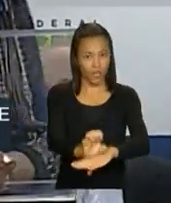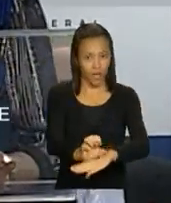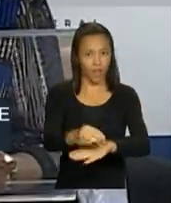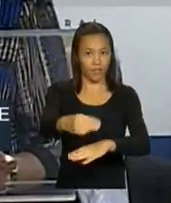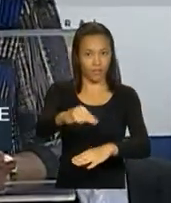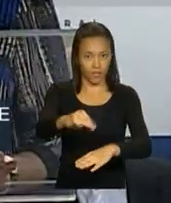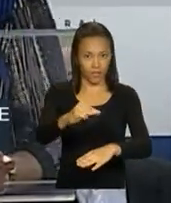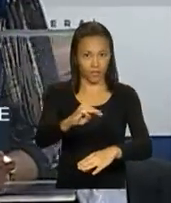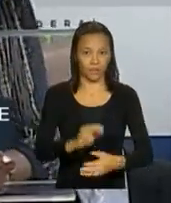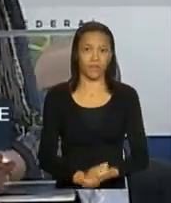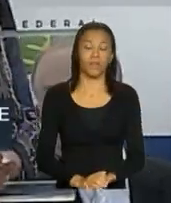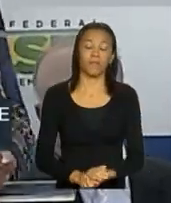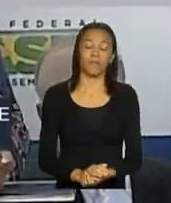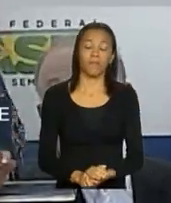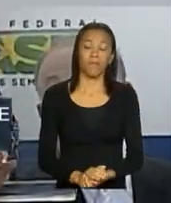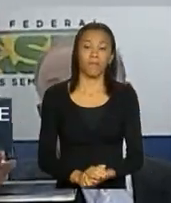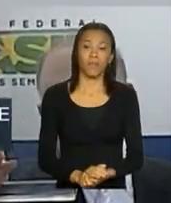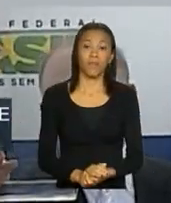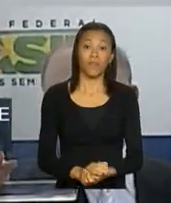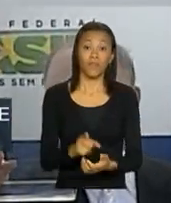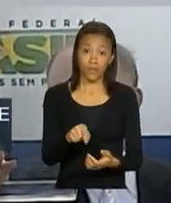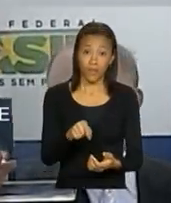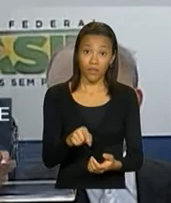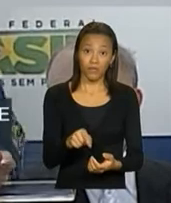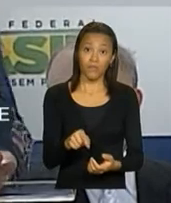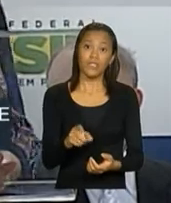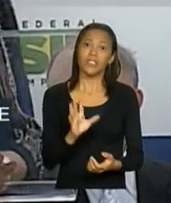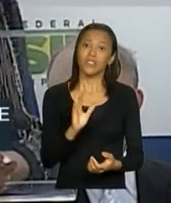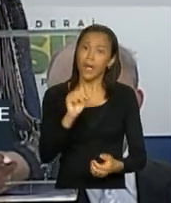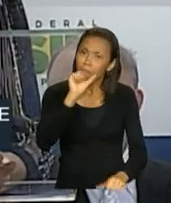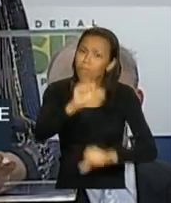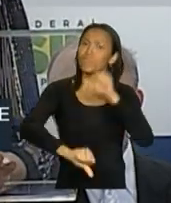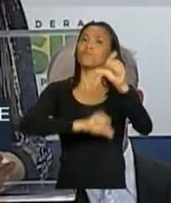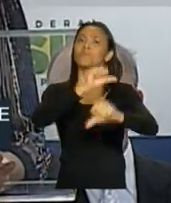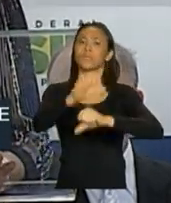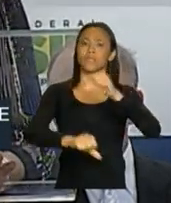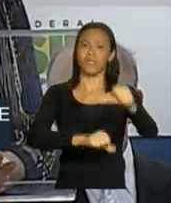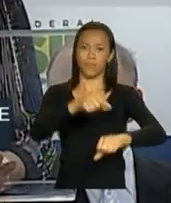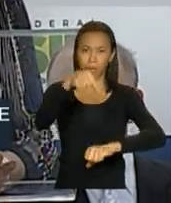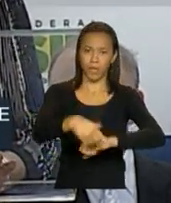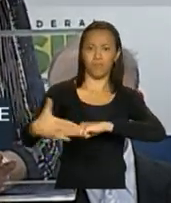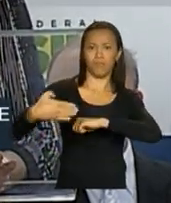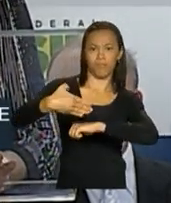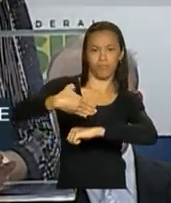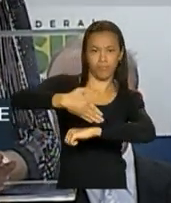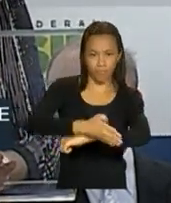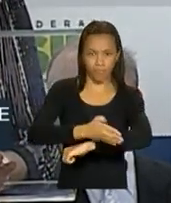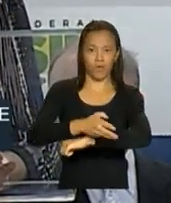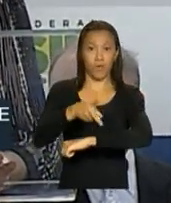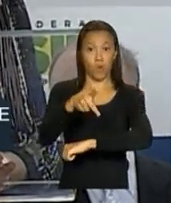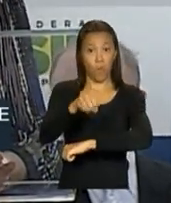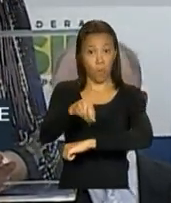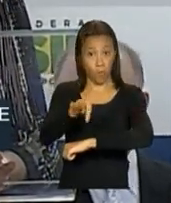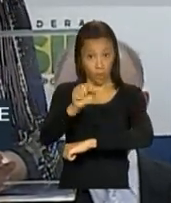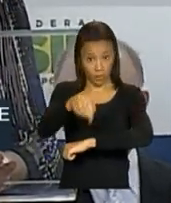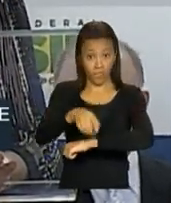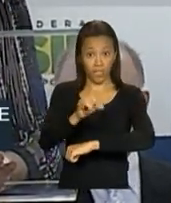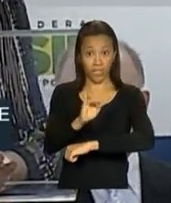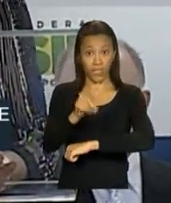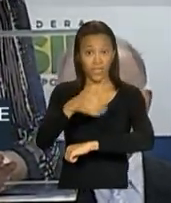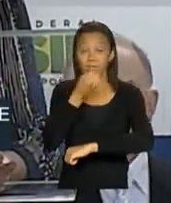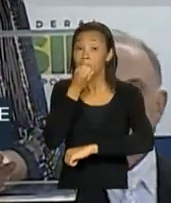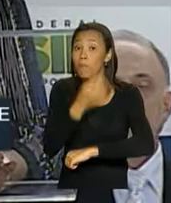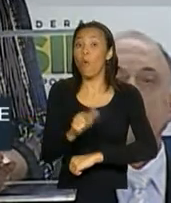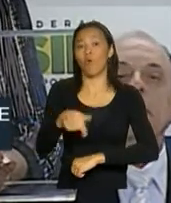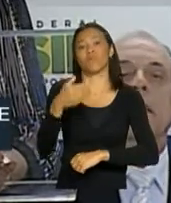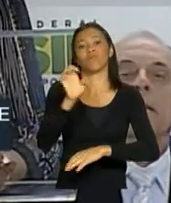republicana e Federativa e que tá Está transformando o porto de Itaqui Isso é muito bom para o Maranhão